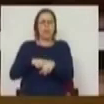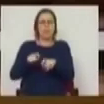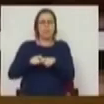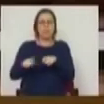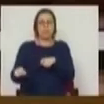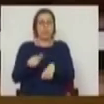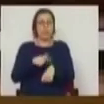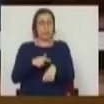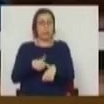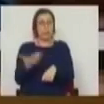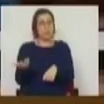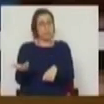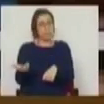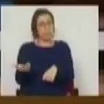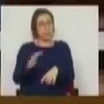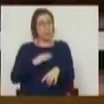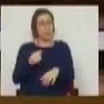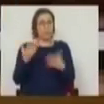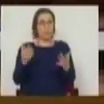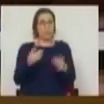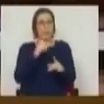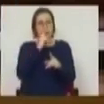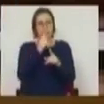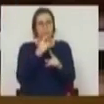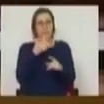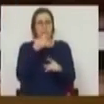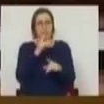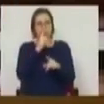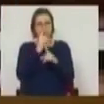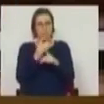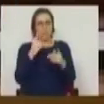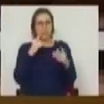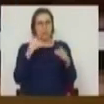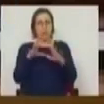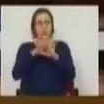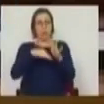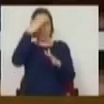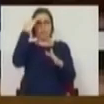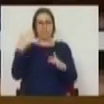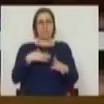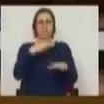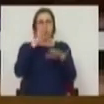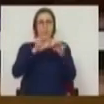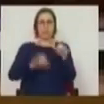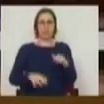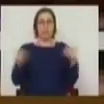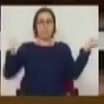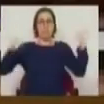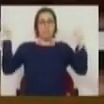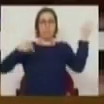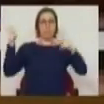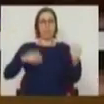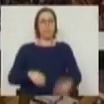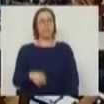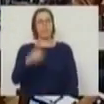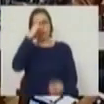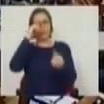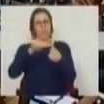Mortágua já ultrapassou o seu tempo. Senhor Presidente, com a devida tolerância, tendo em conta as condições difíceis em que estou a fazer esta intervenção,